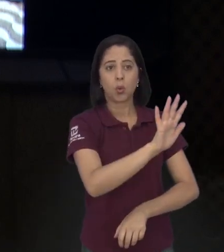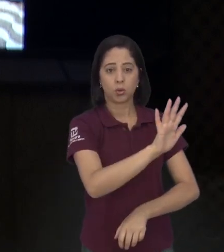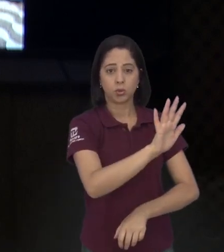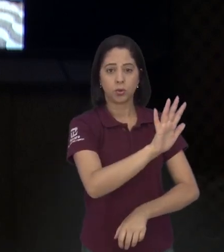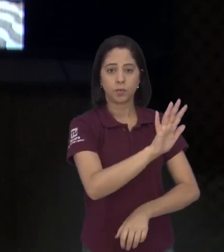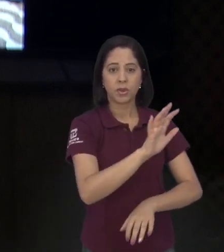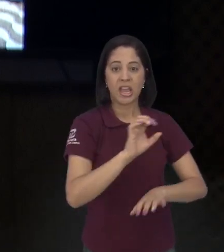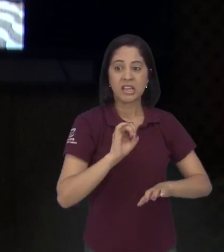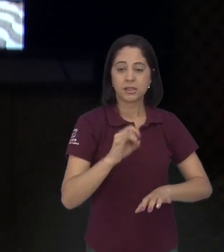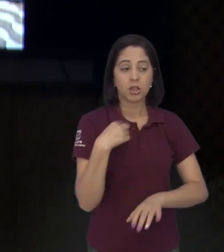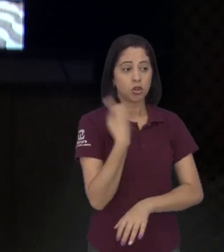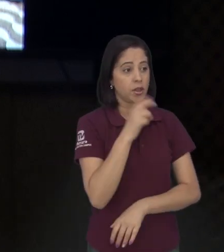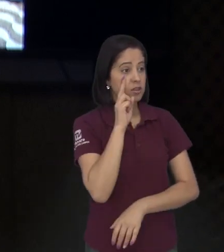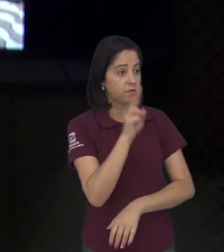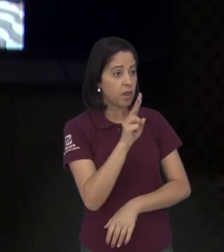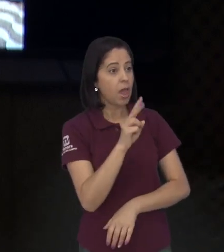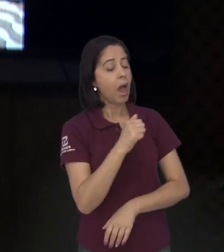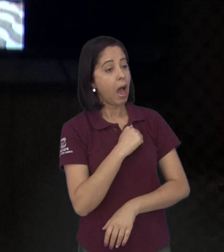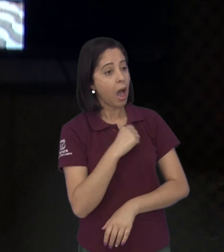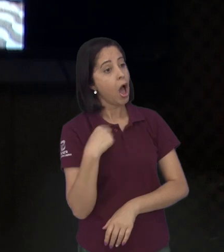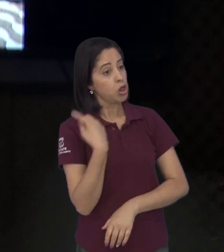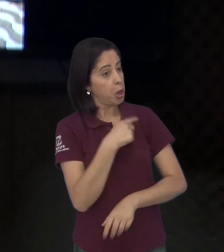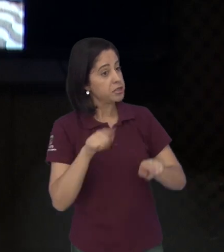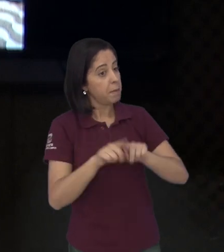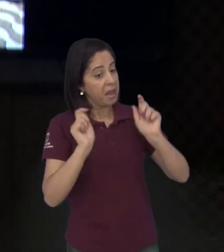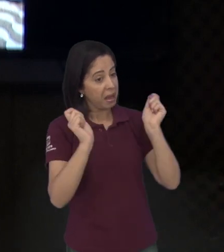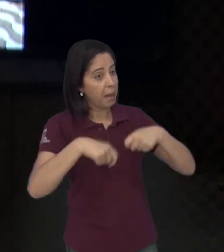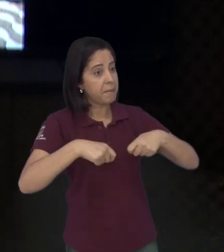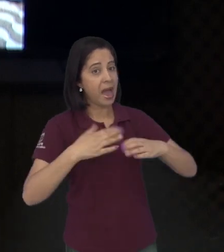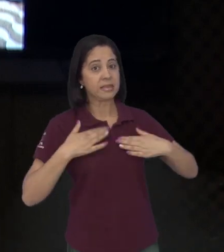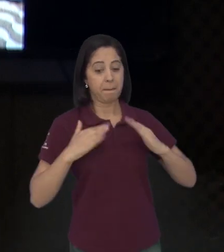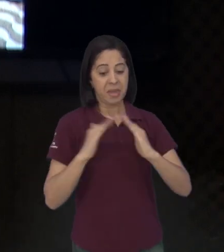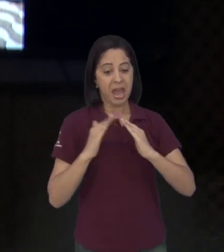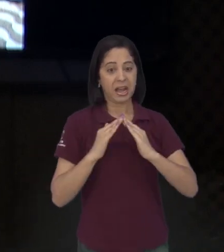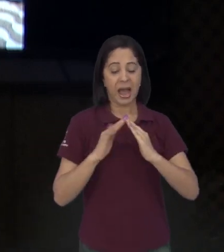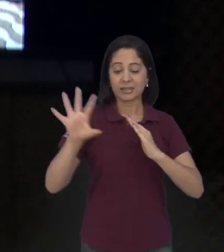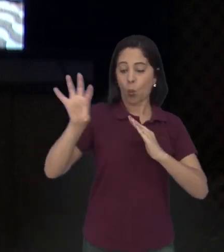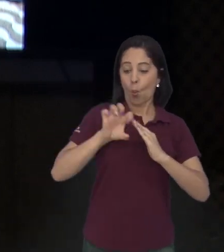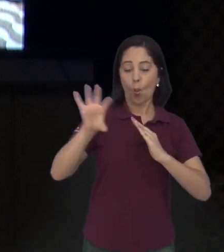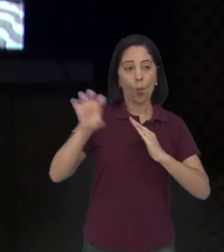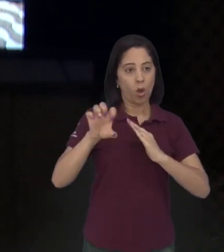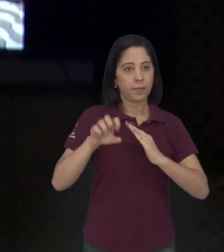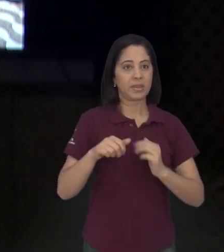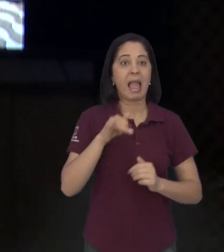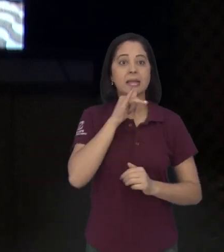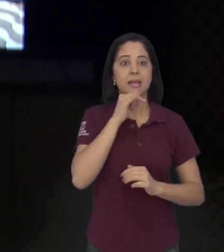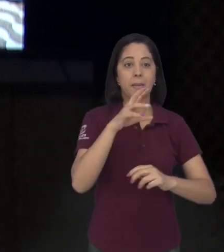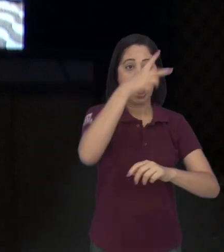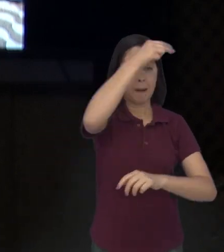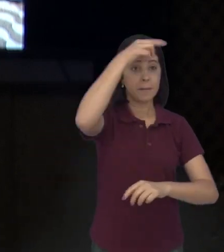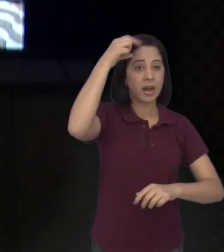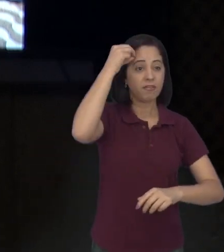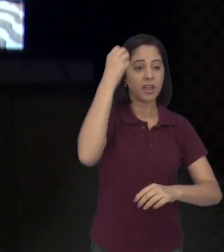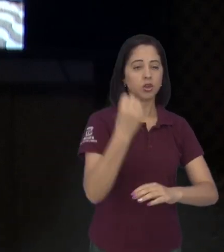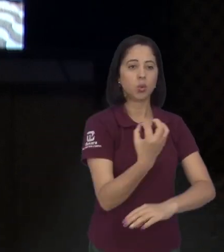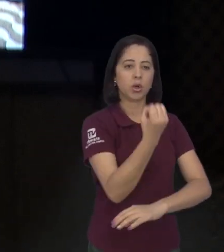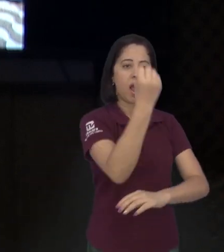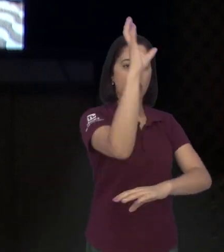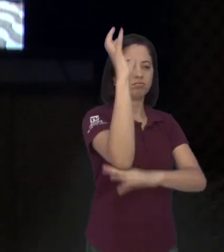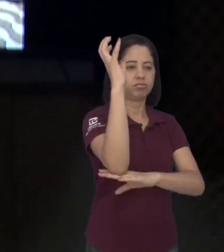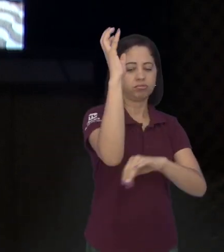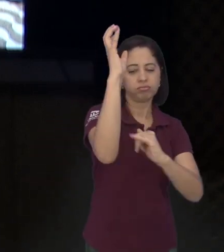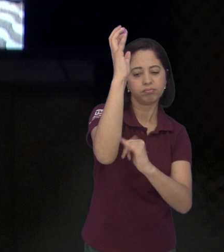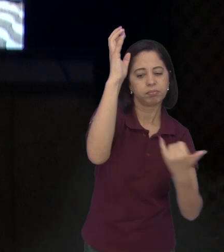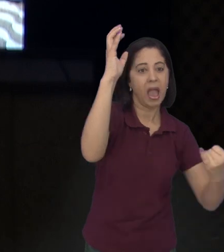E quando eles fazem, ou seja, nós sentimos no direito de também fazer em nossa casa. Então, uma vez que a prefeitura implanta uma